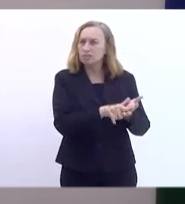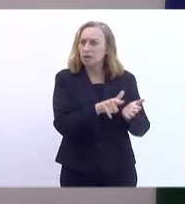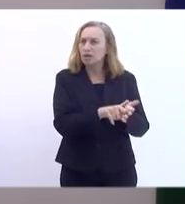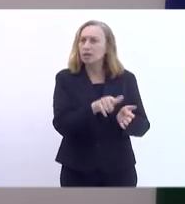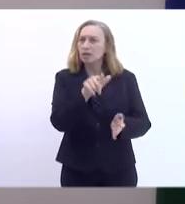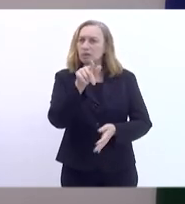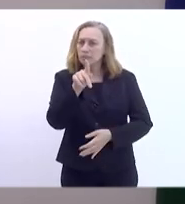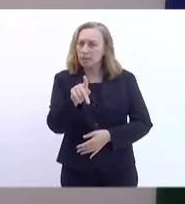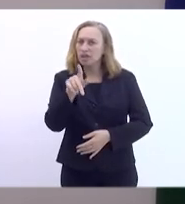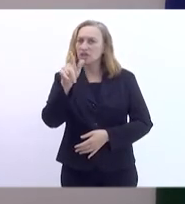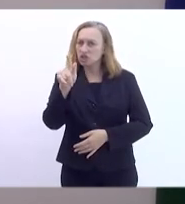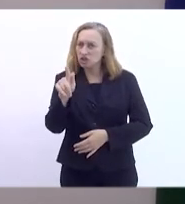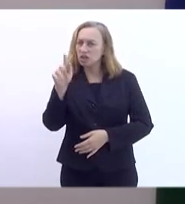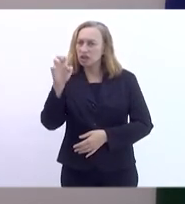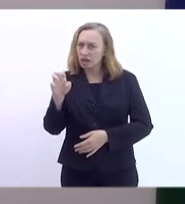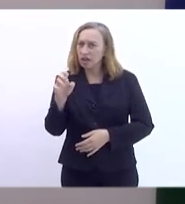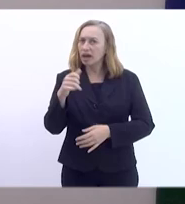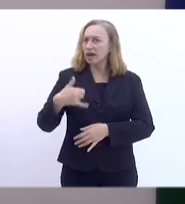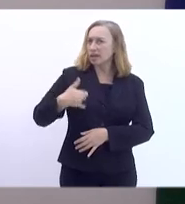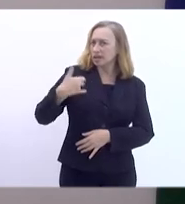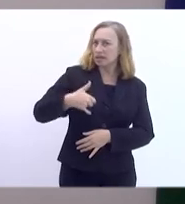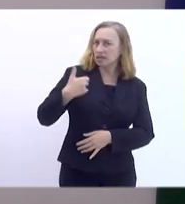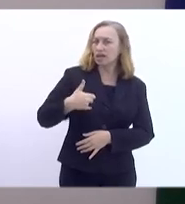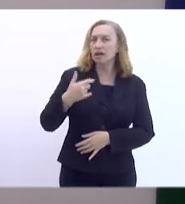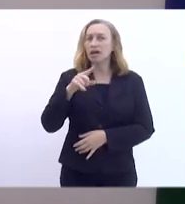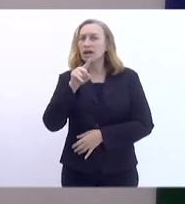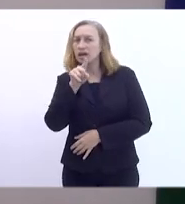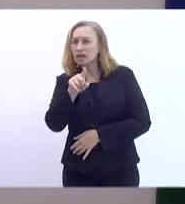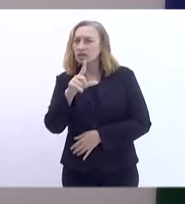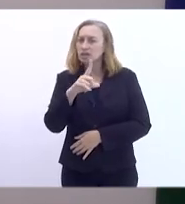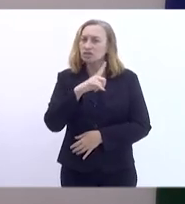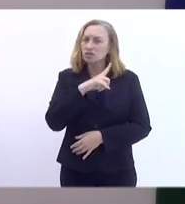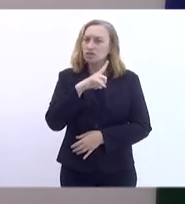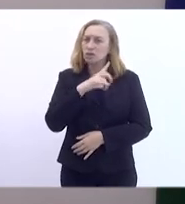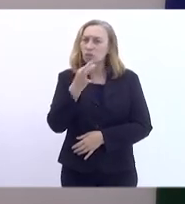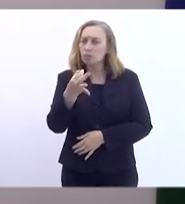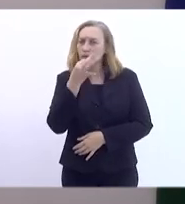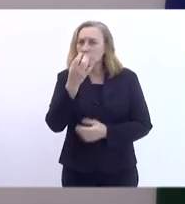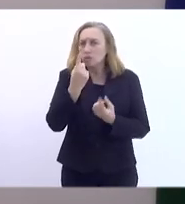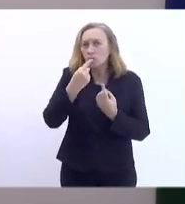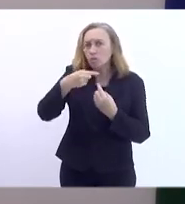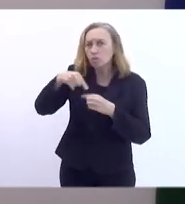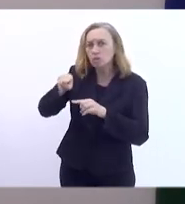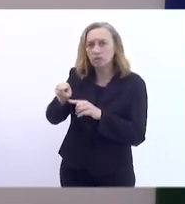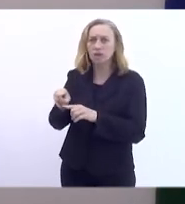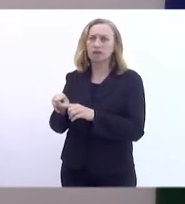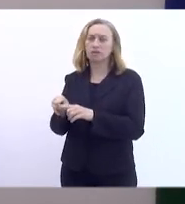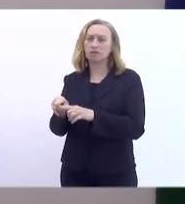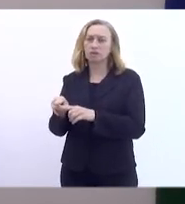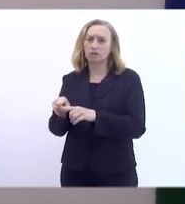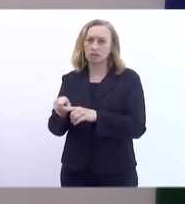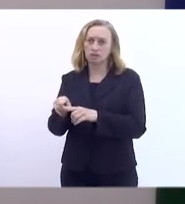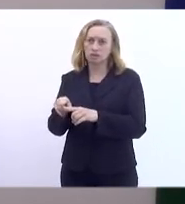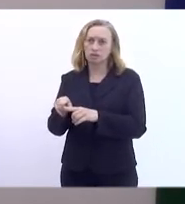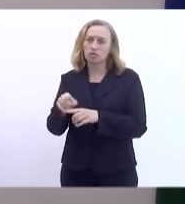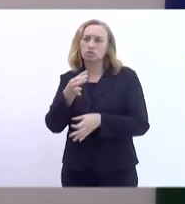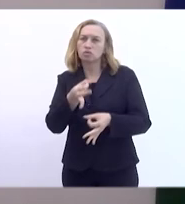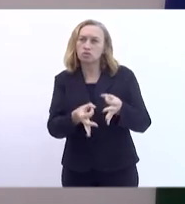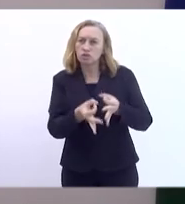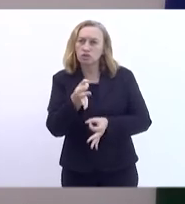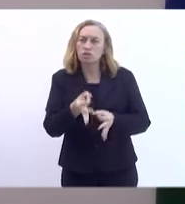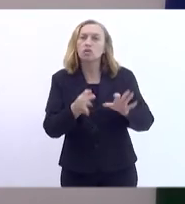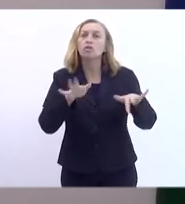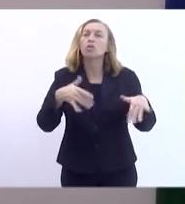na É verdade exceto aqueles que tiveram opinião contrária do do Judiciário